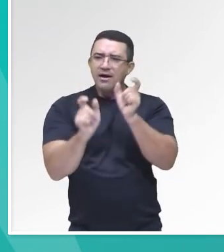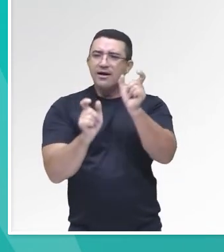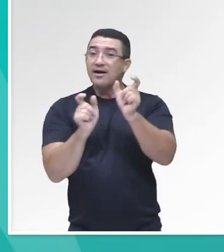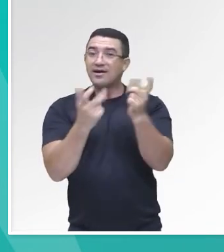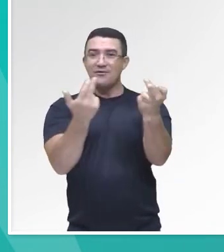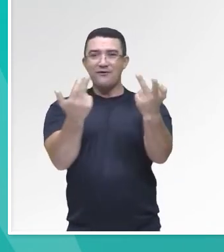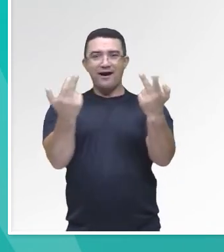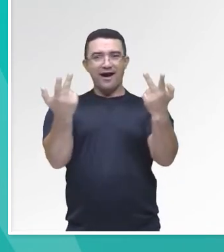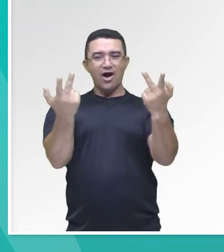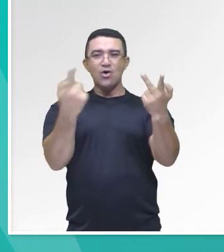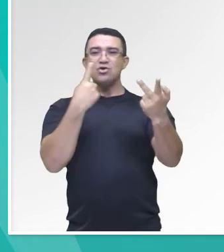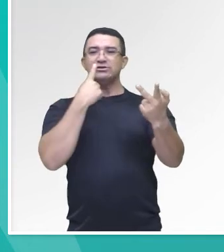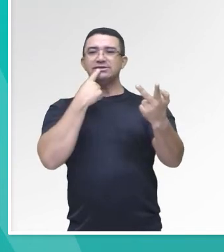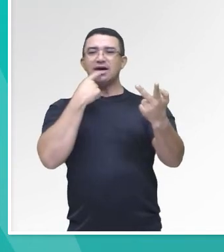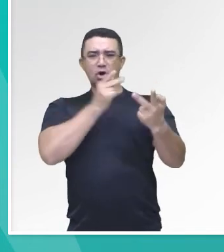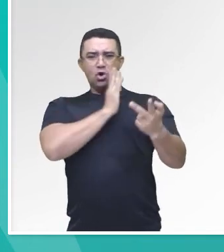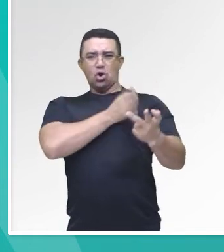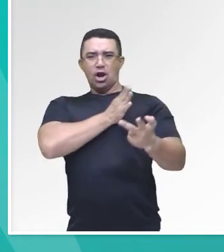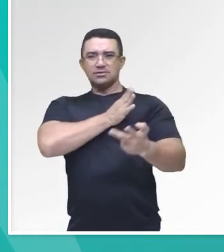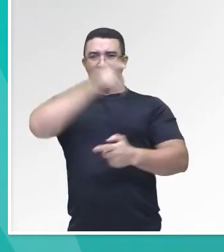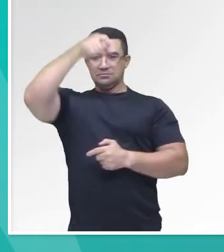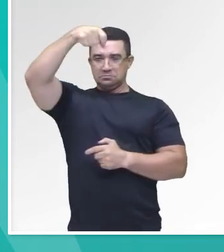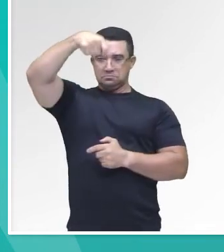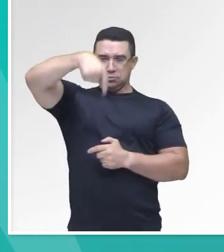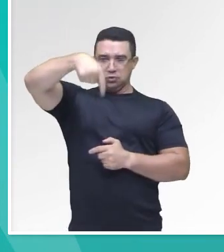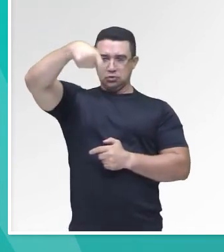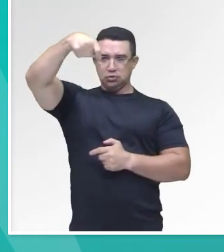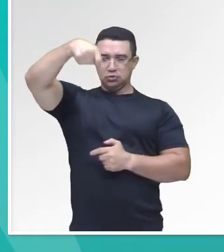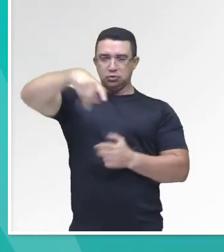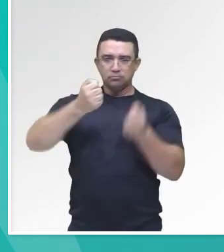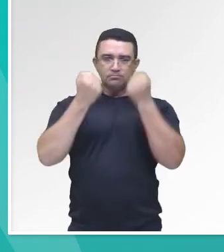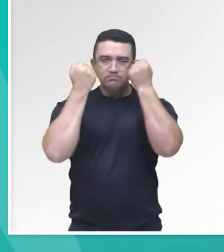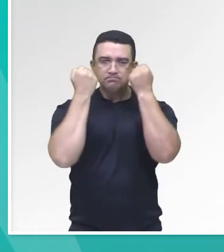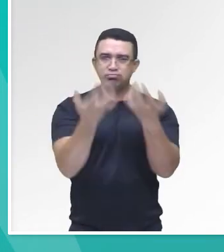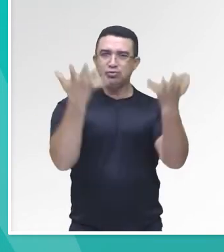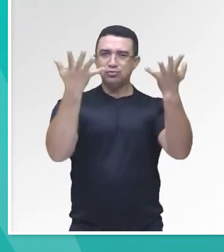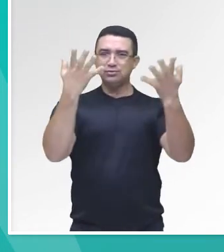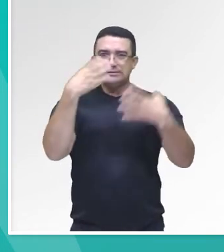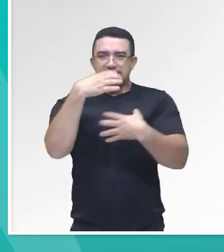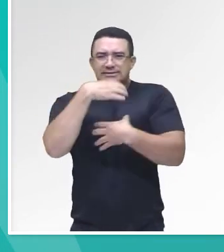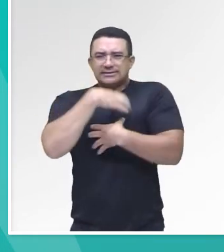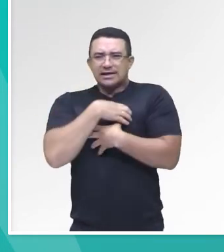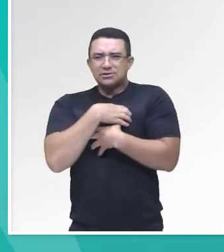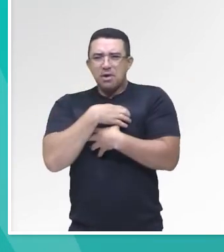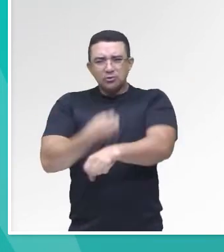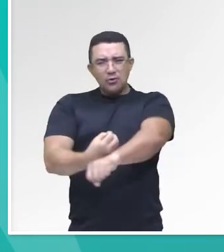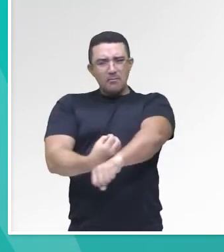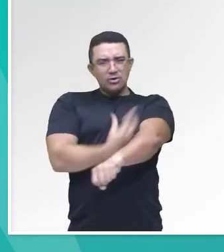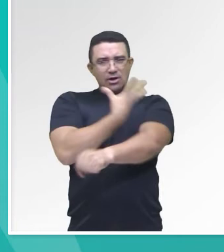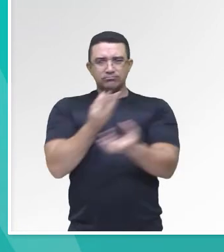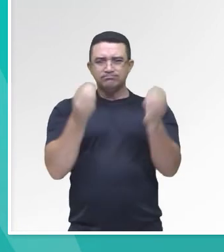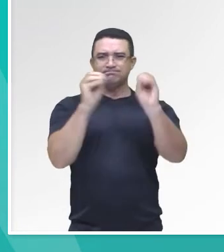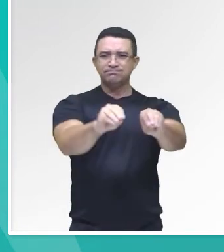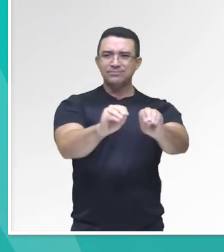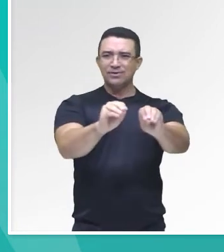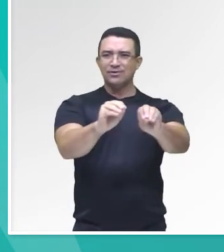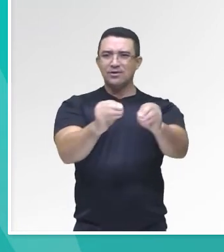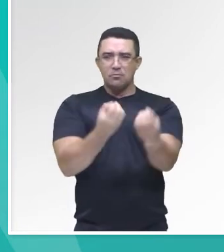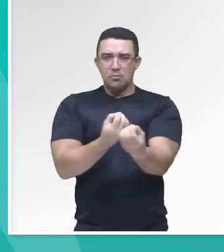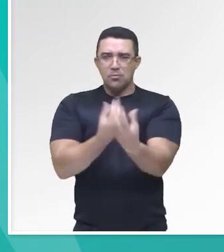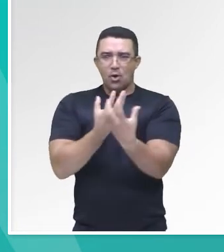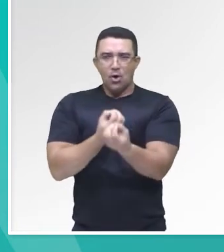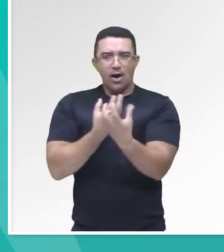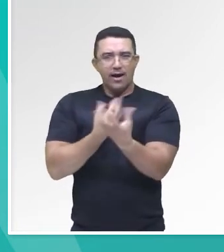Então, ele coloca todo o quê? O sentimento dele no momento de construir esse poema. Não é? Então,